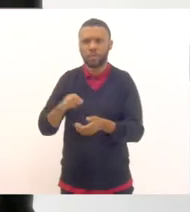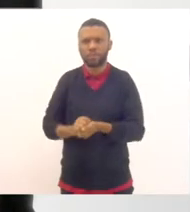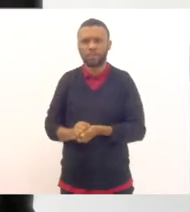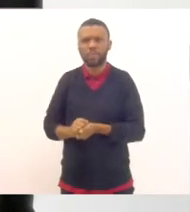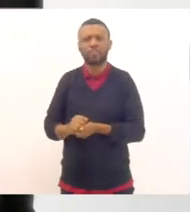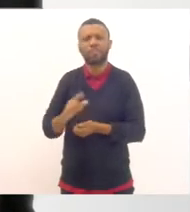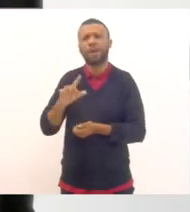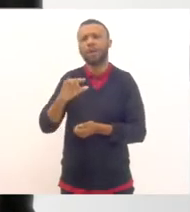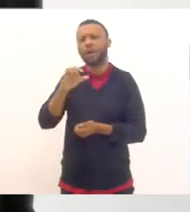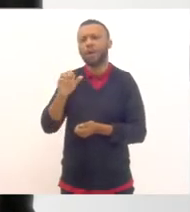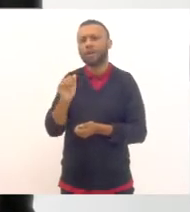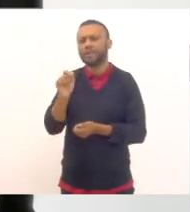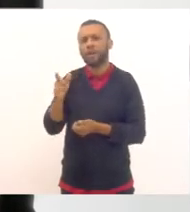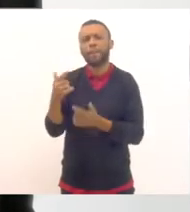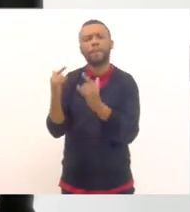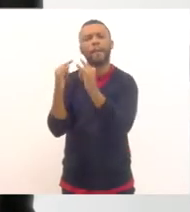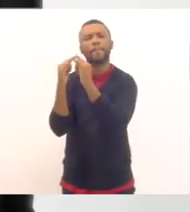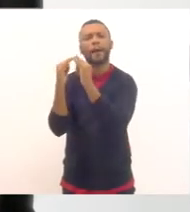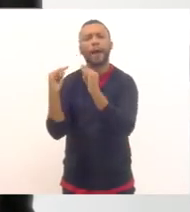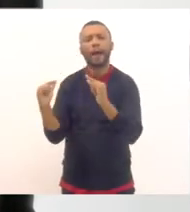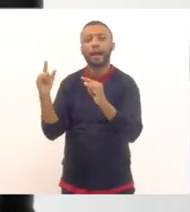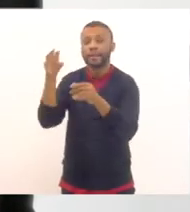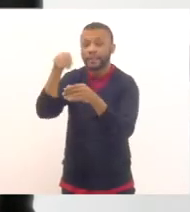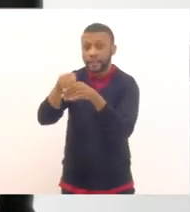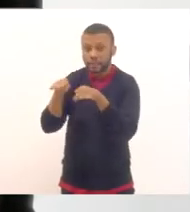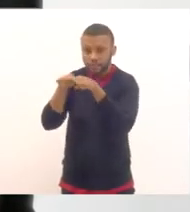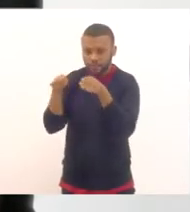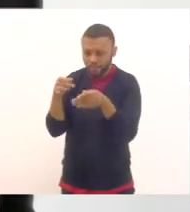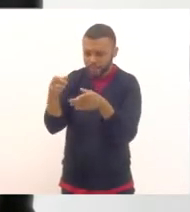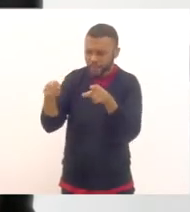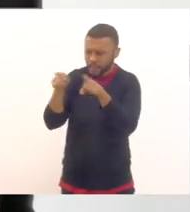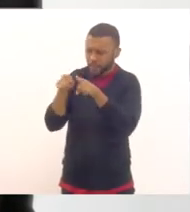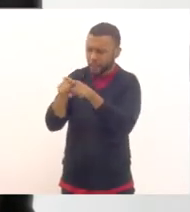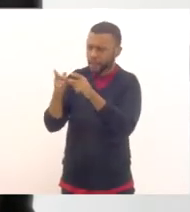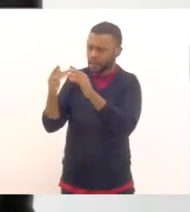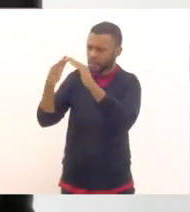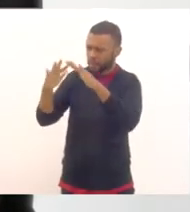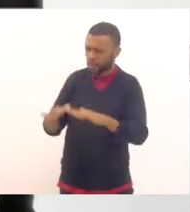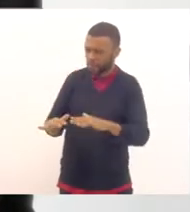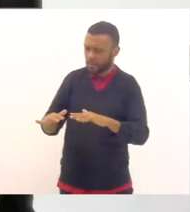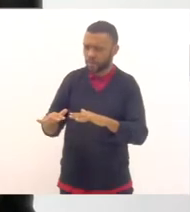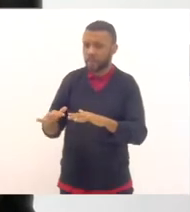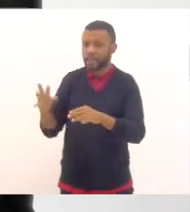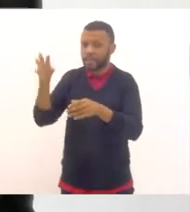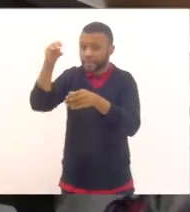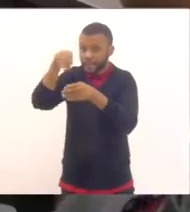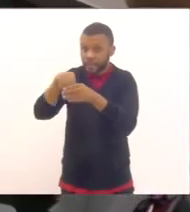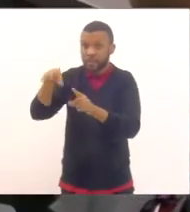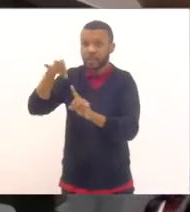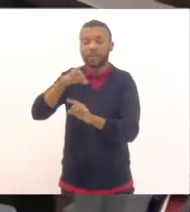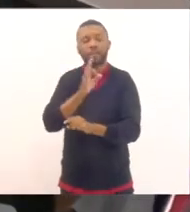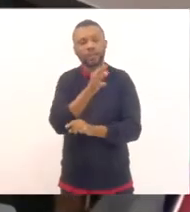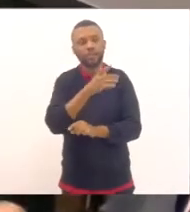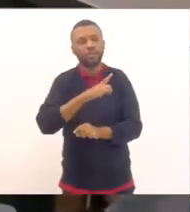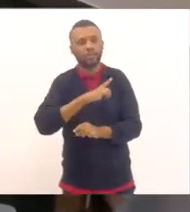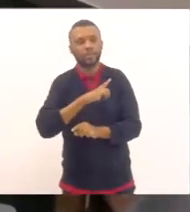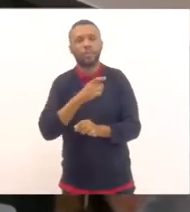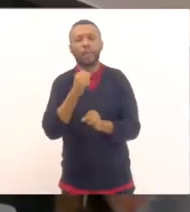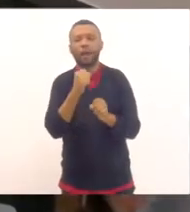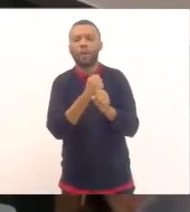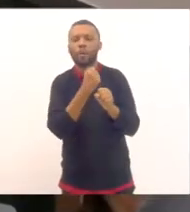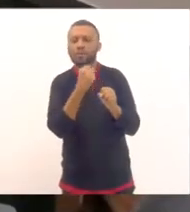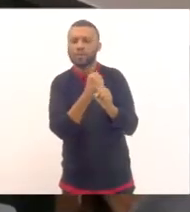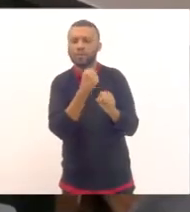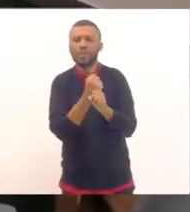lojinha uma barraquinha dentro da plataforma vocês viram isso demoliram também na estação para permite dentro correntinha uma